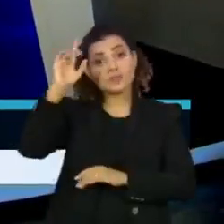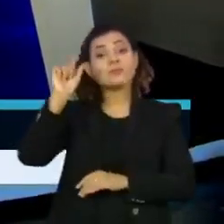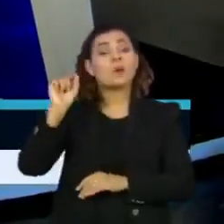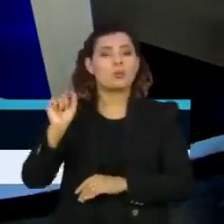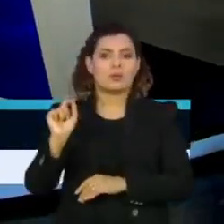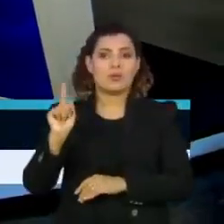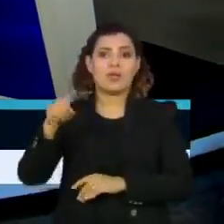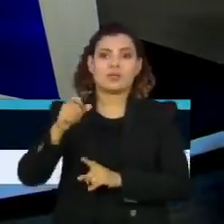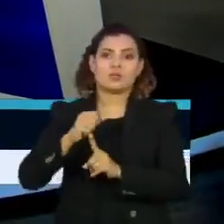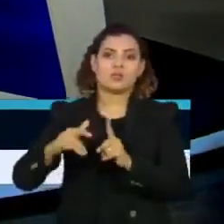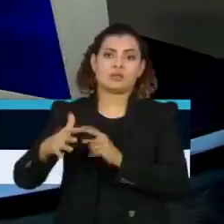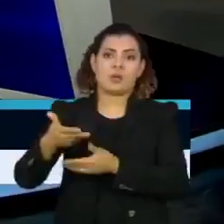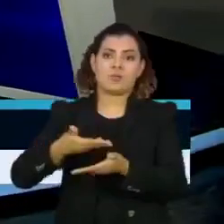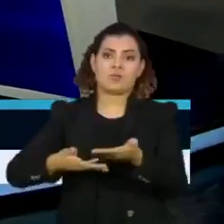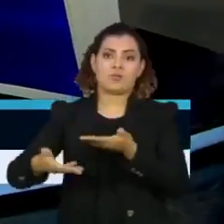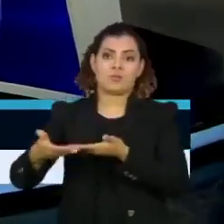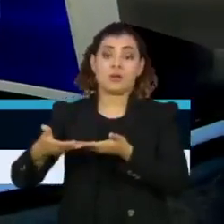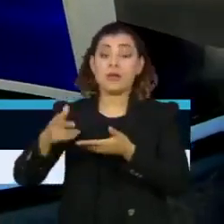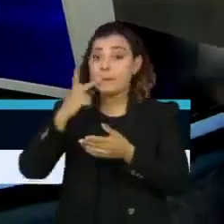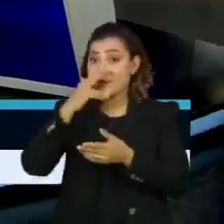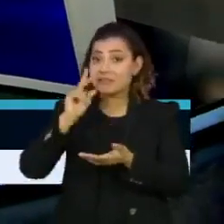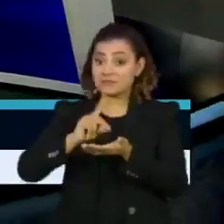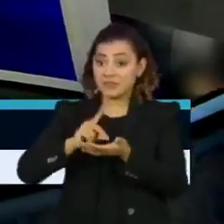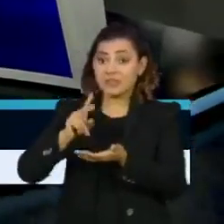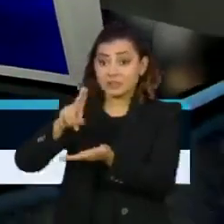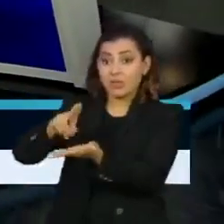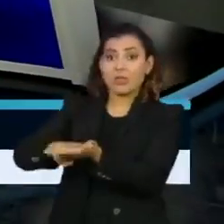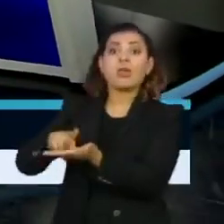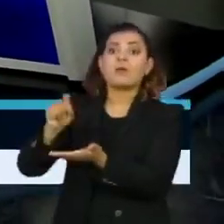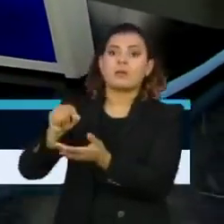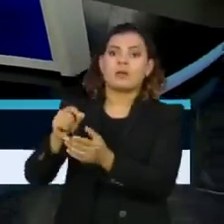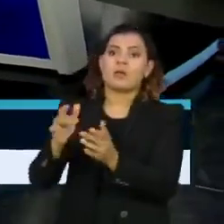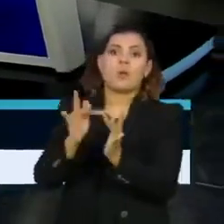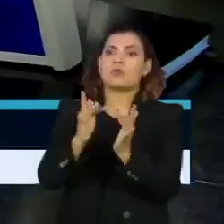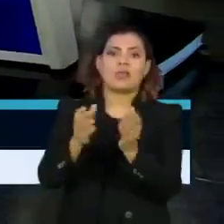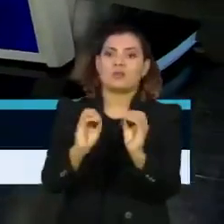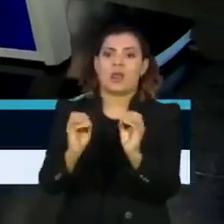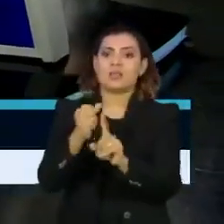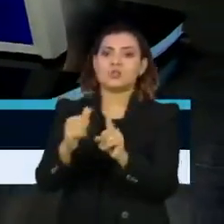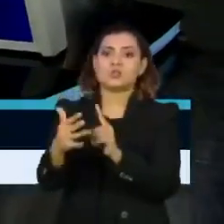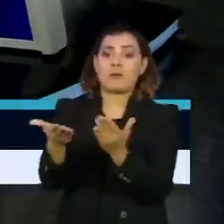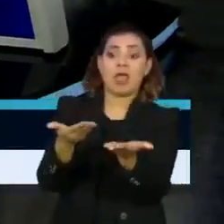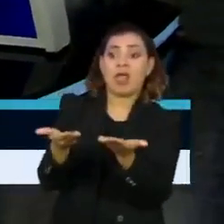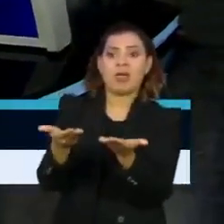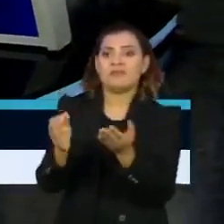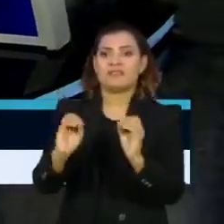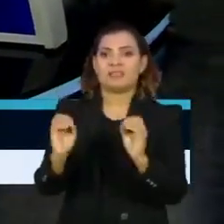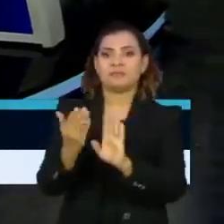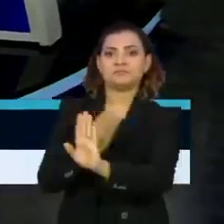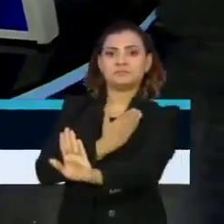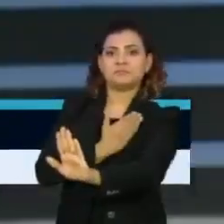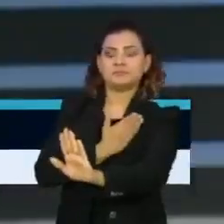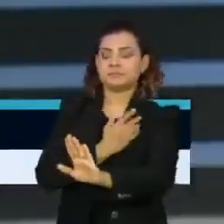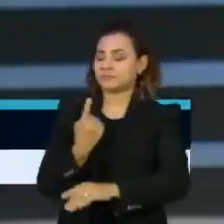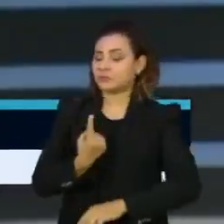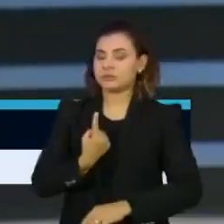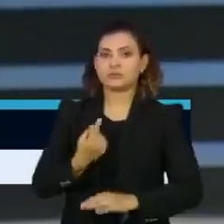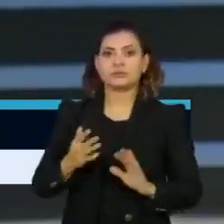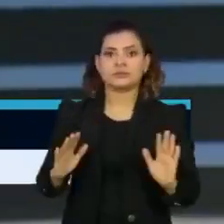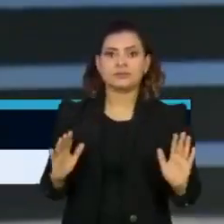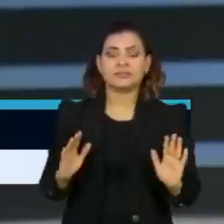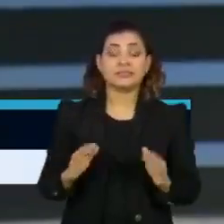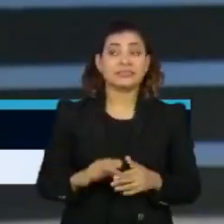digamos assim social do quadro que é justamente isolamento e você não poder ter contato com pessoas isso